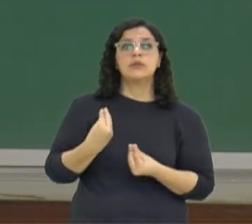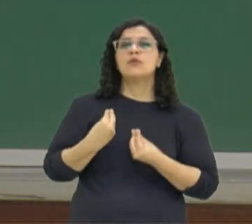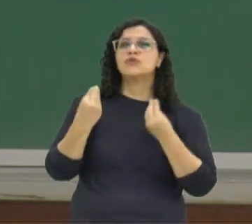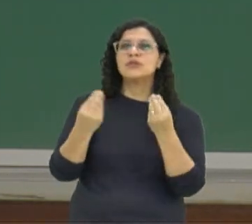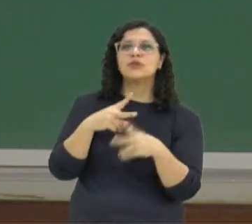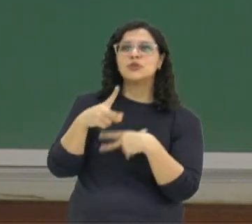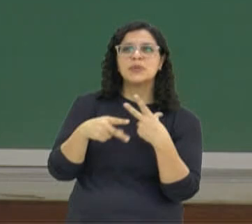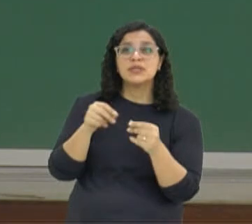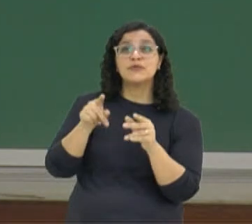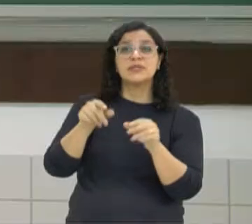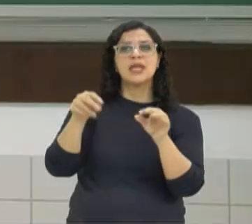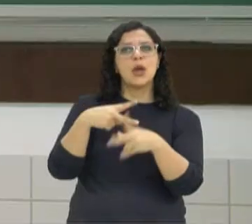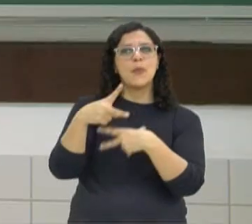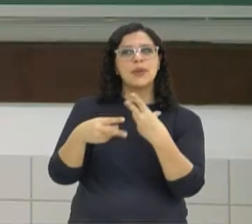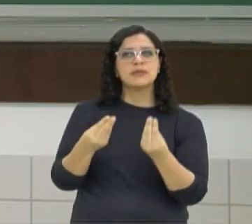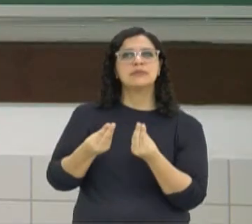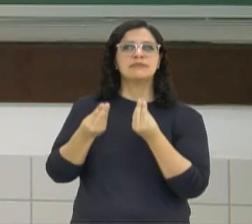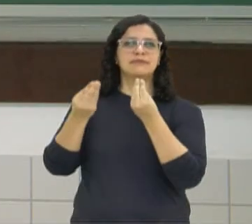só um relógio, você é